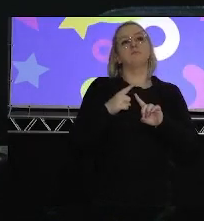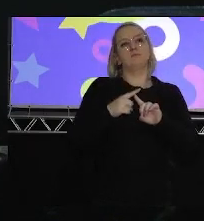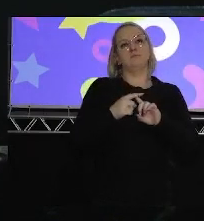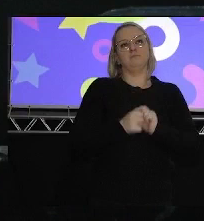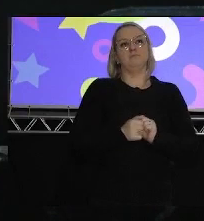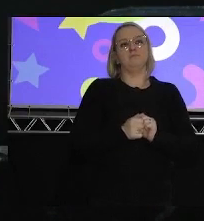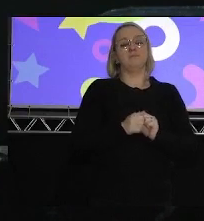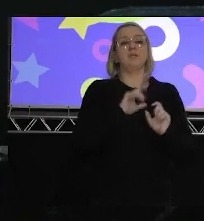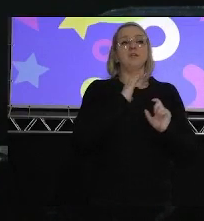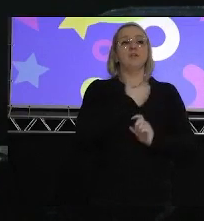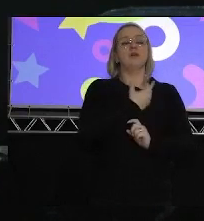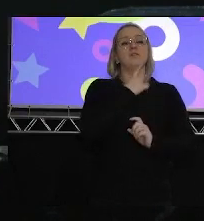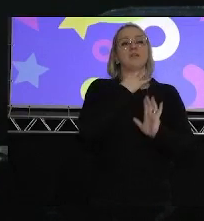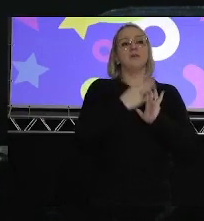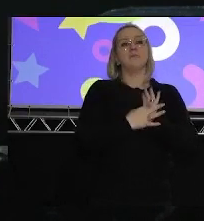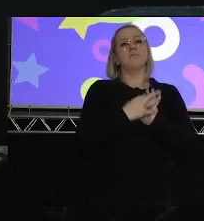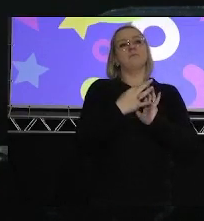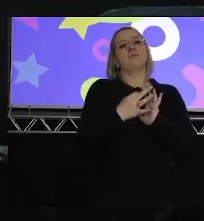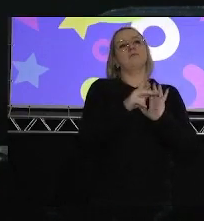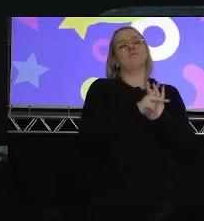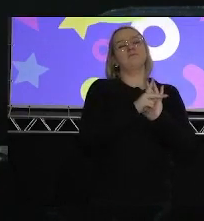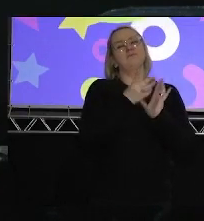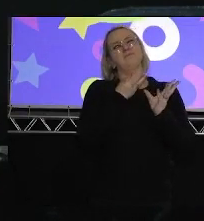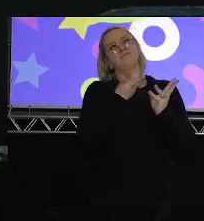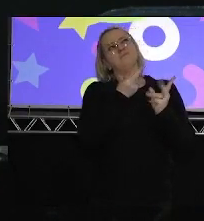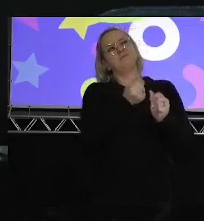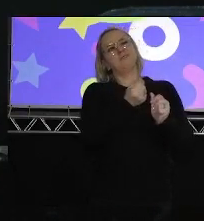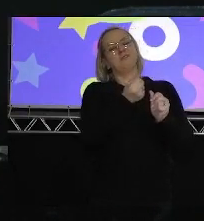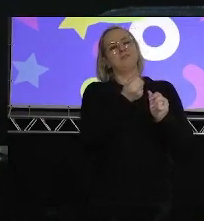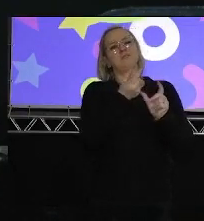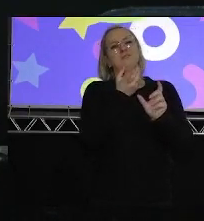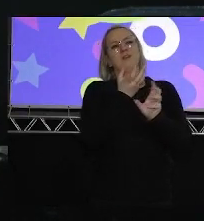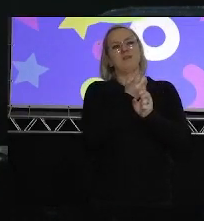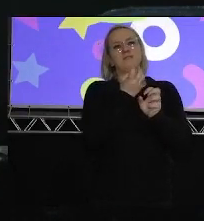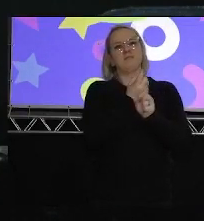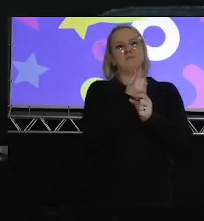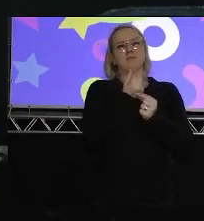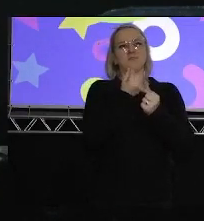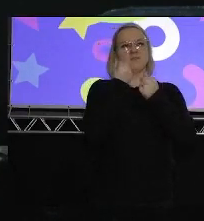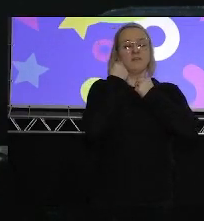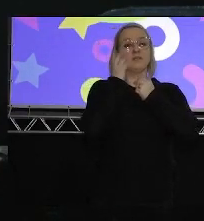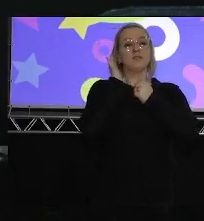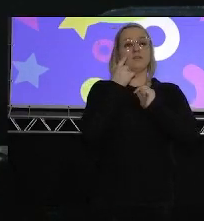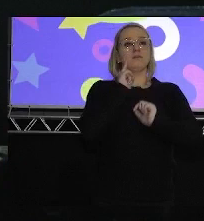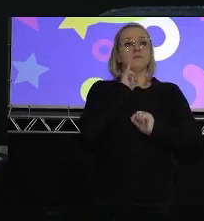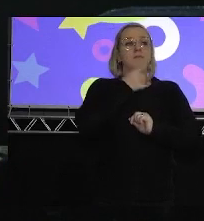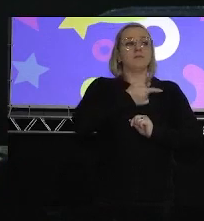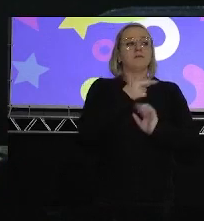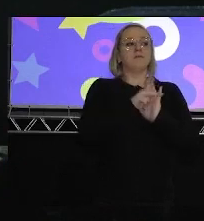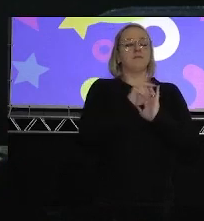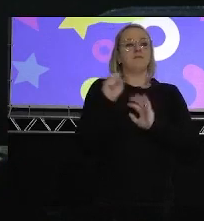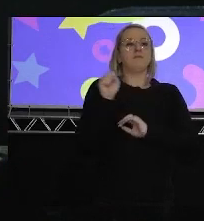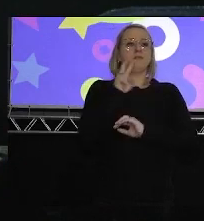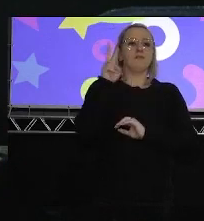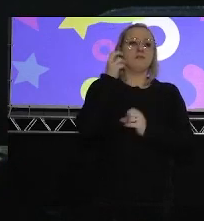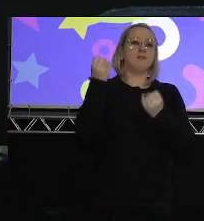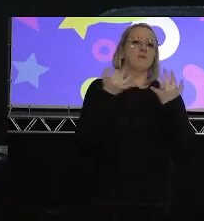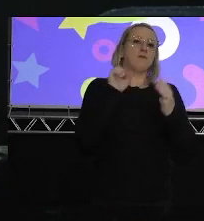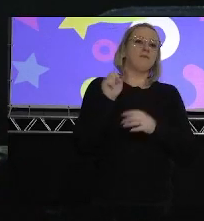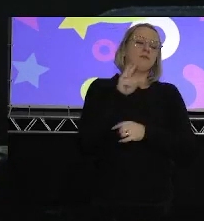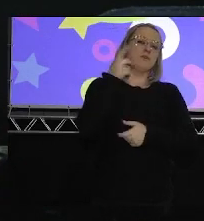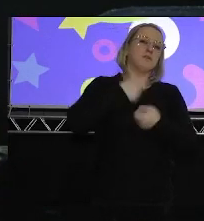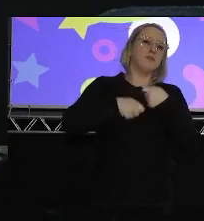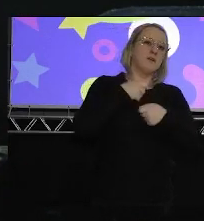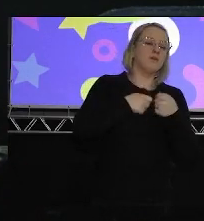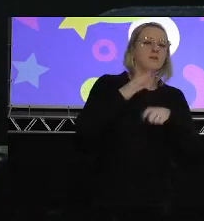gente tinha uma sugestão de já calcular o custo do atraso já na entrada, porque o demandante já valorizasse lá qual era o valor do